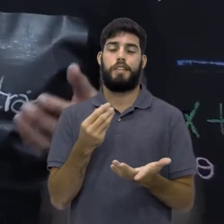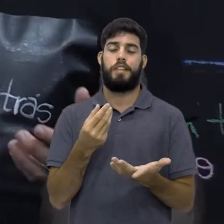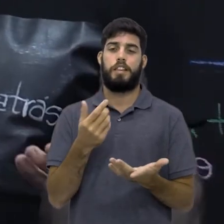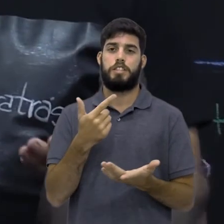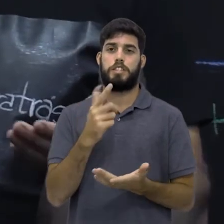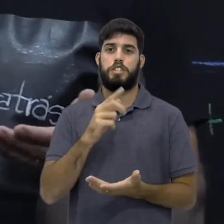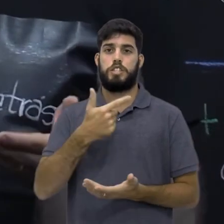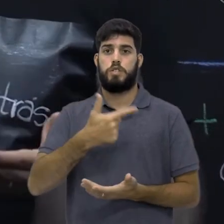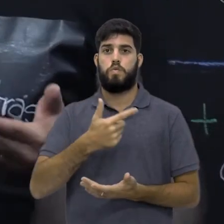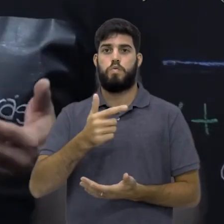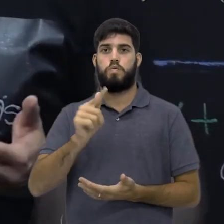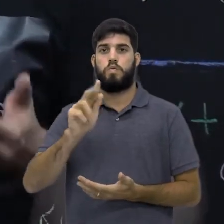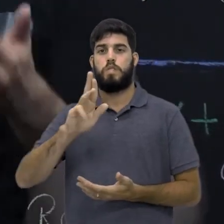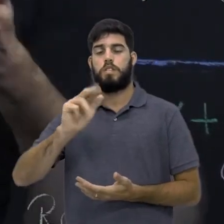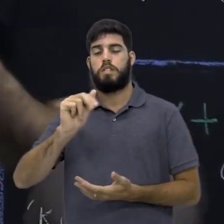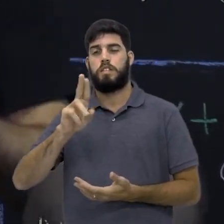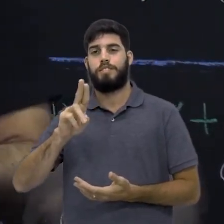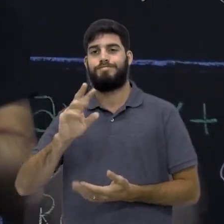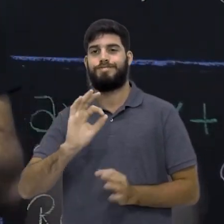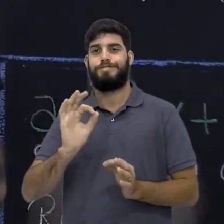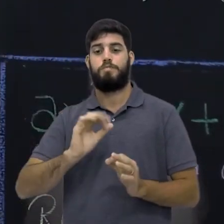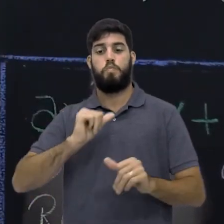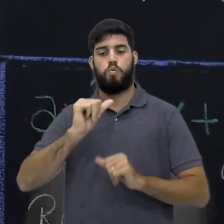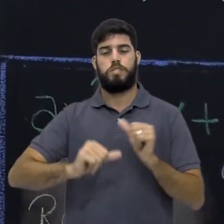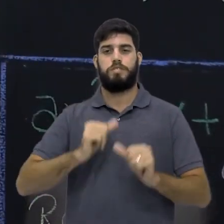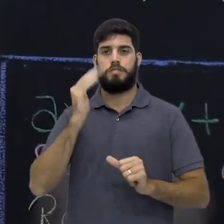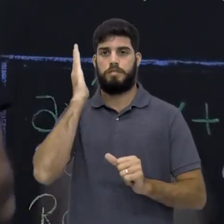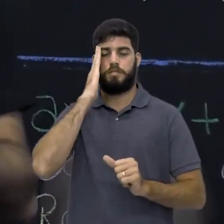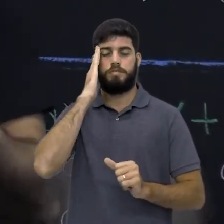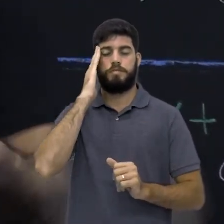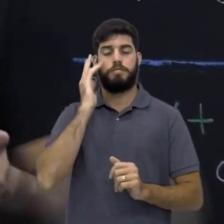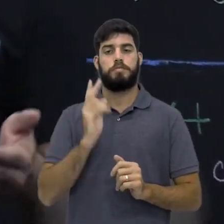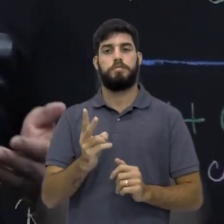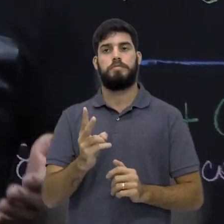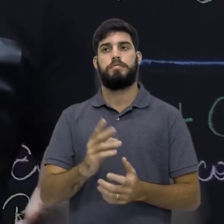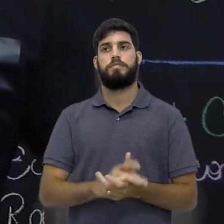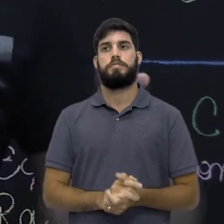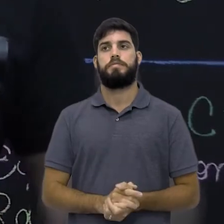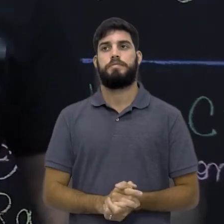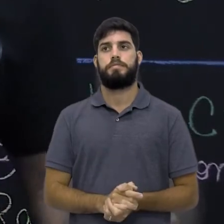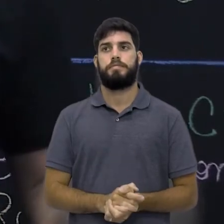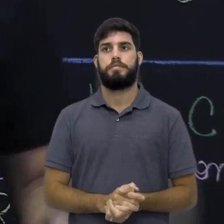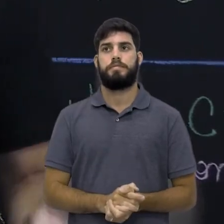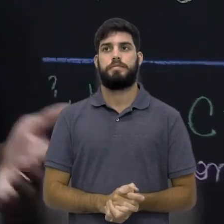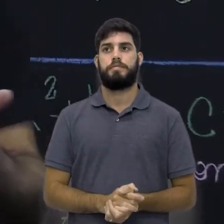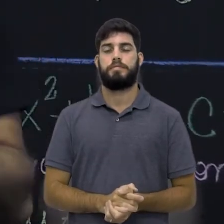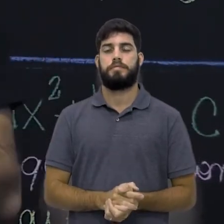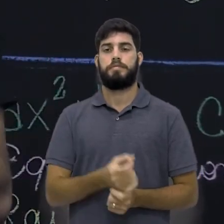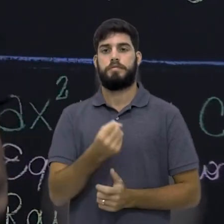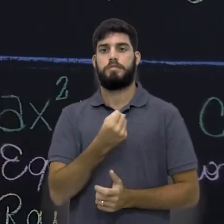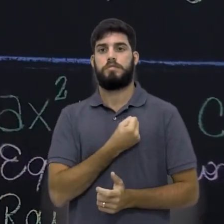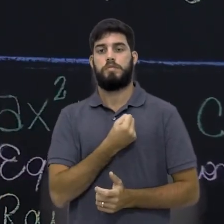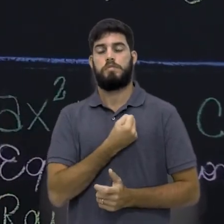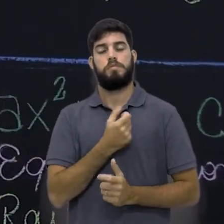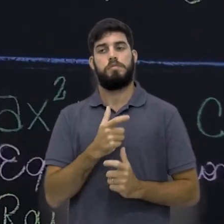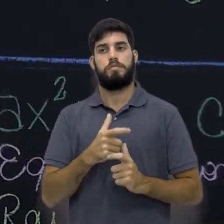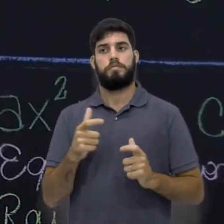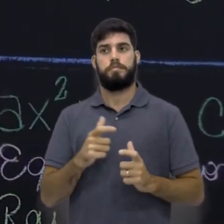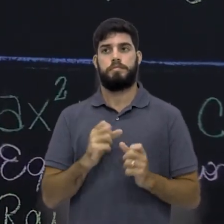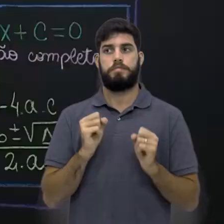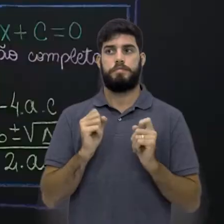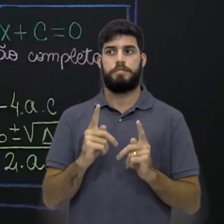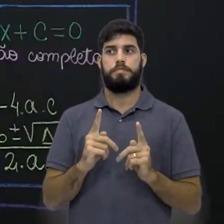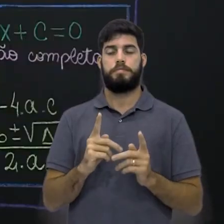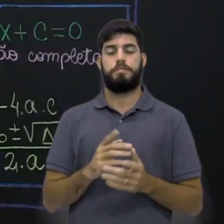tá? Porque o grau da equação sempre é definido pelo maior valor numérico do expoente da variável em